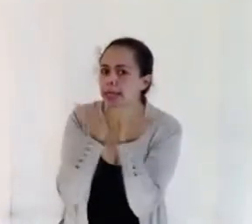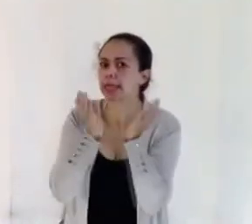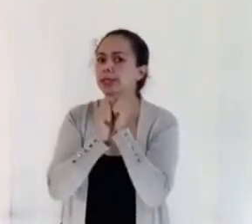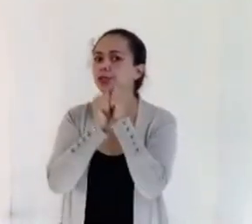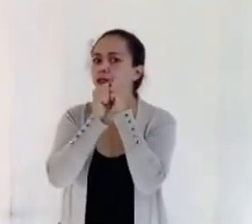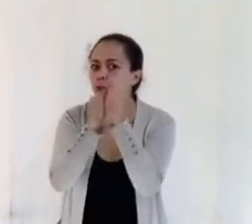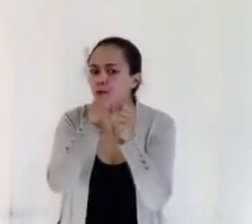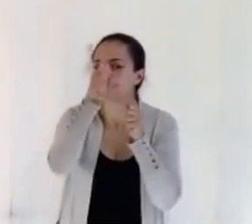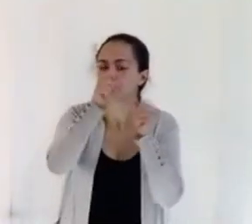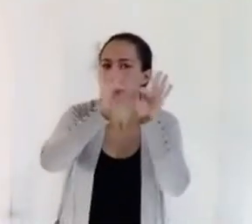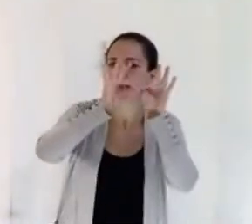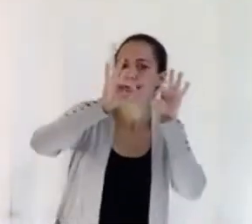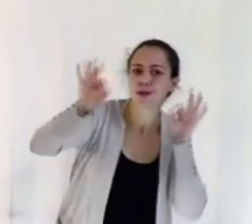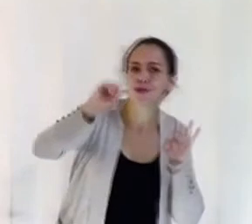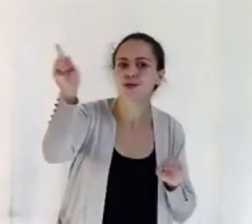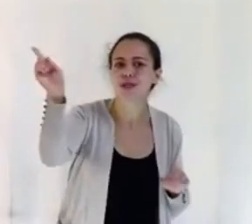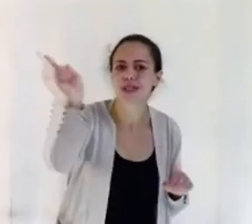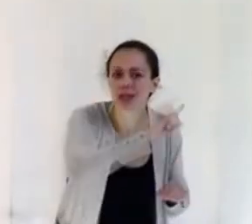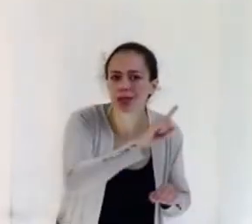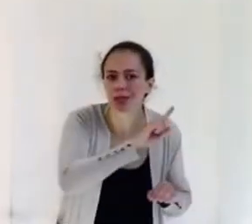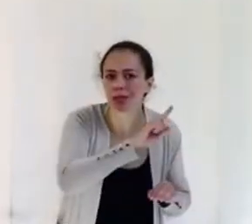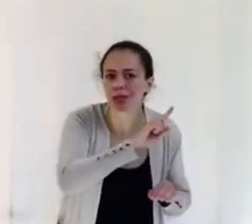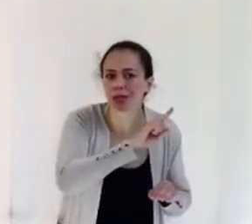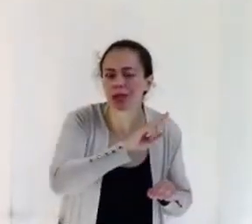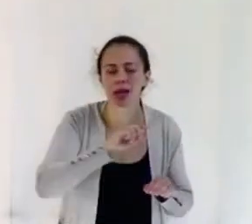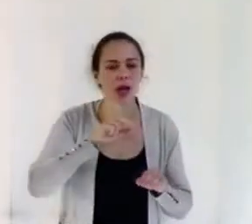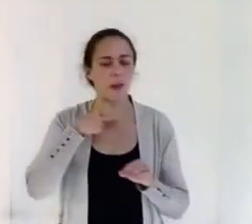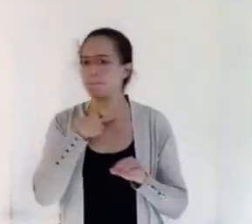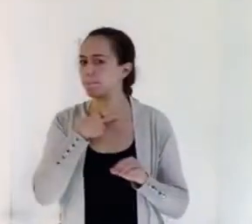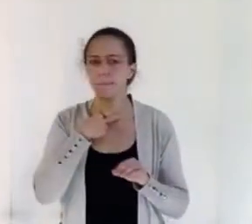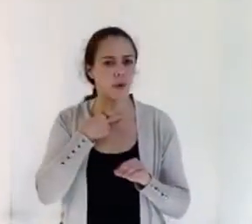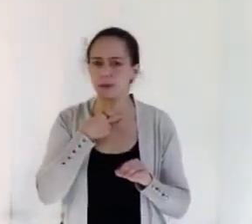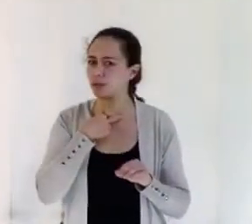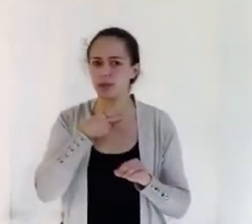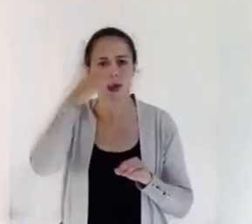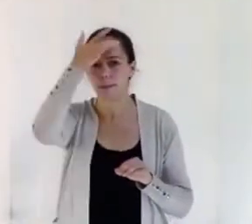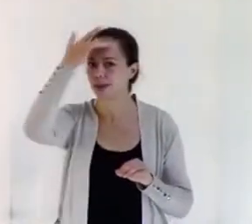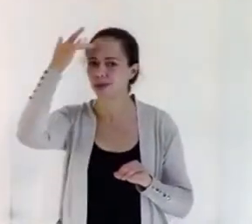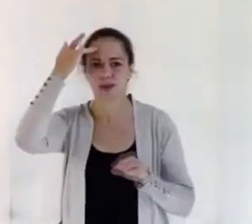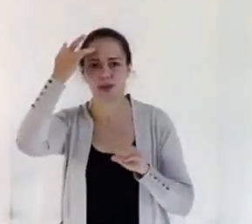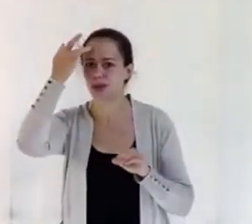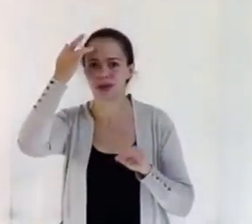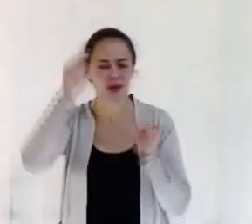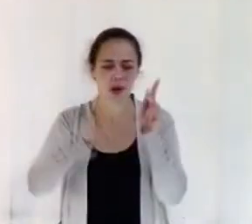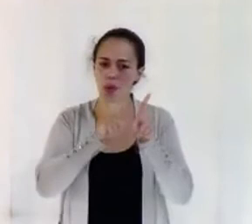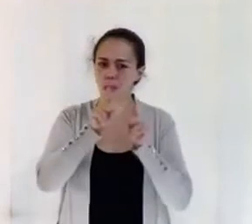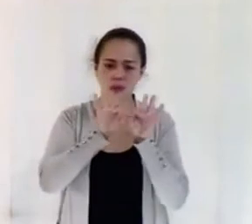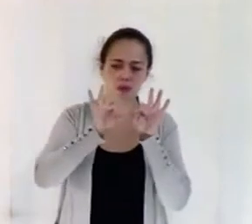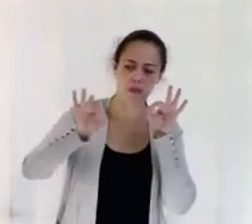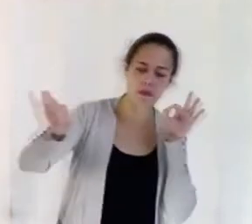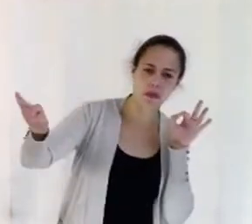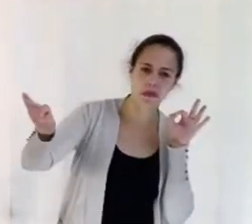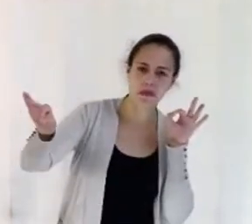seja igreja sem pastor e ovelha sem rebanho. Não seja